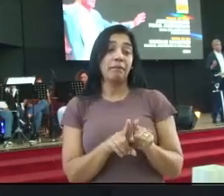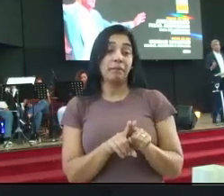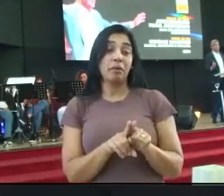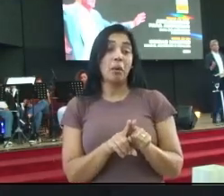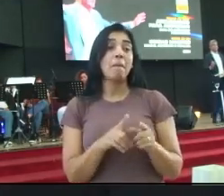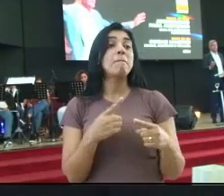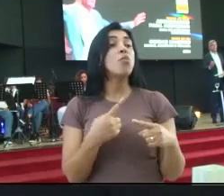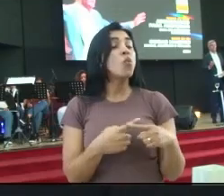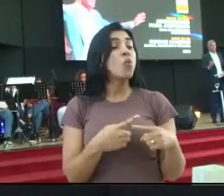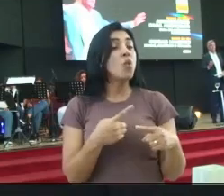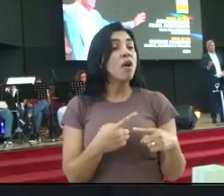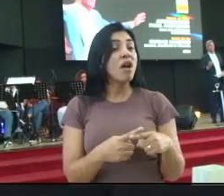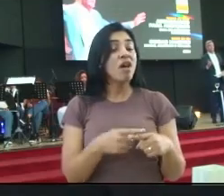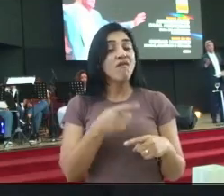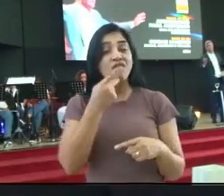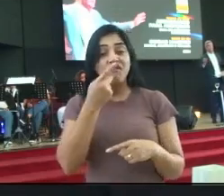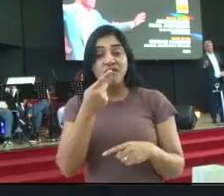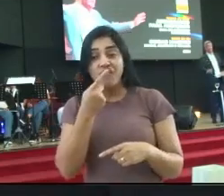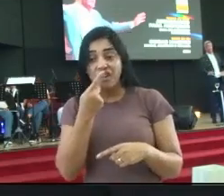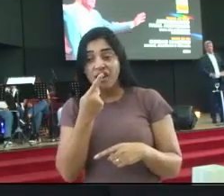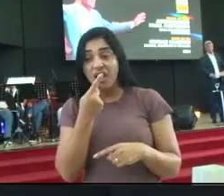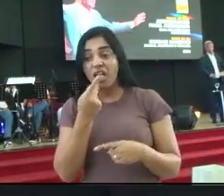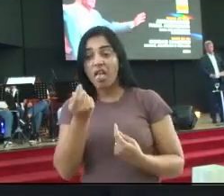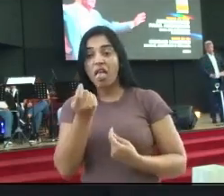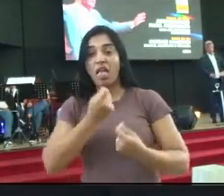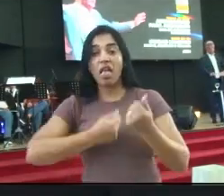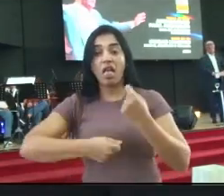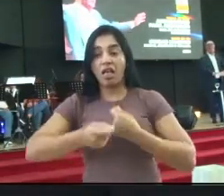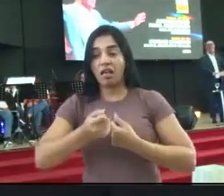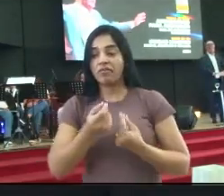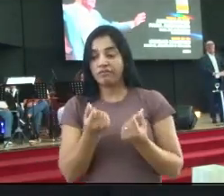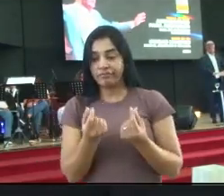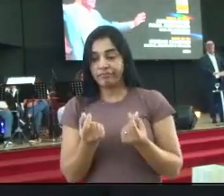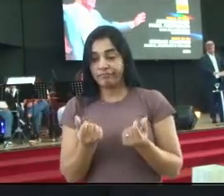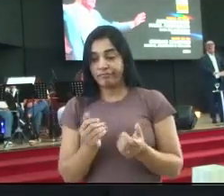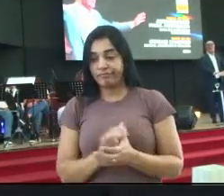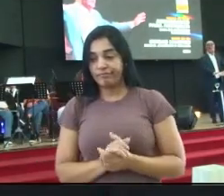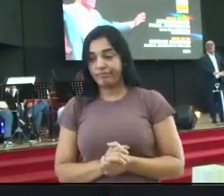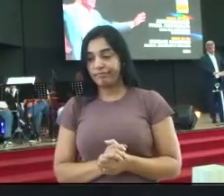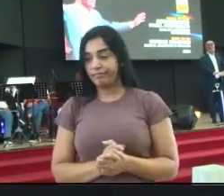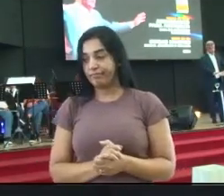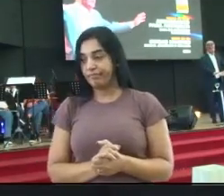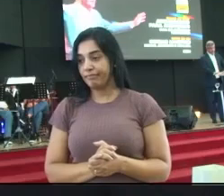Por que falar de recursos financeiros?